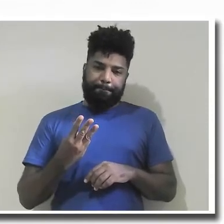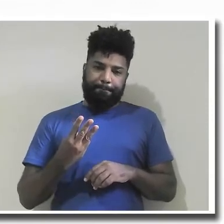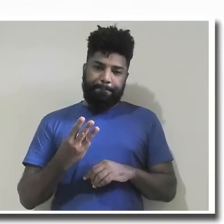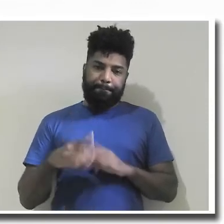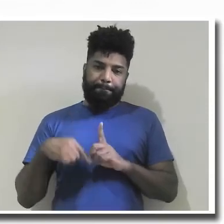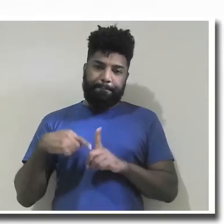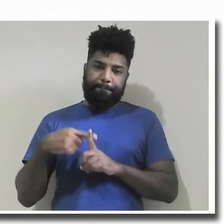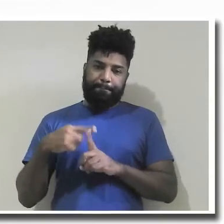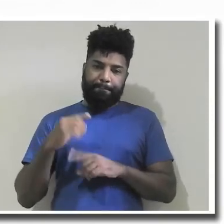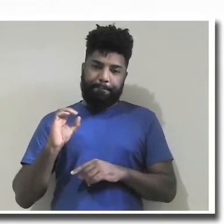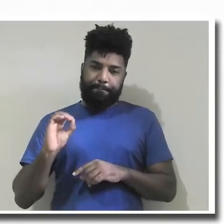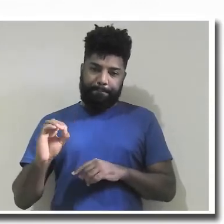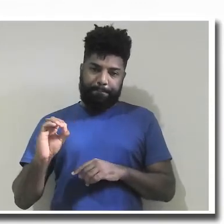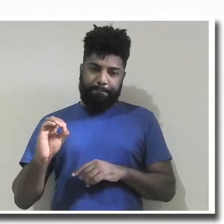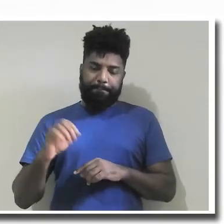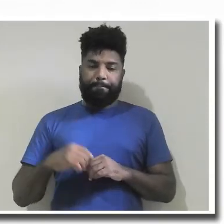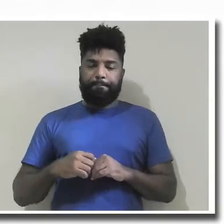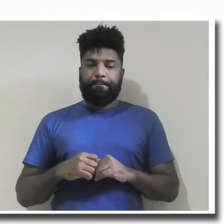ao 0.